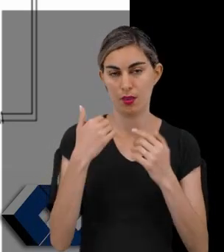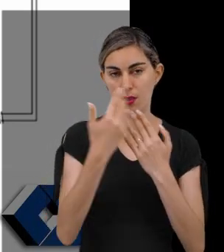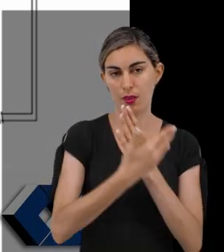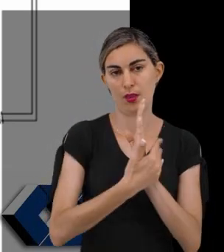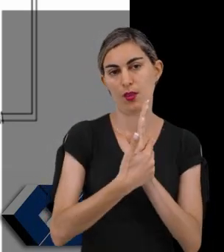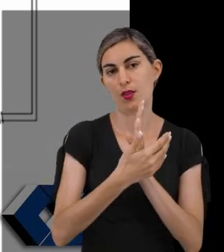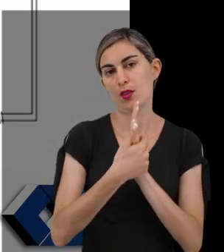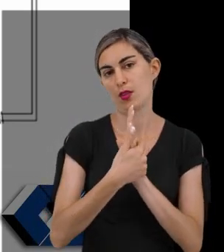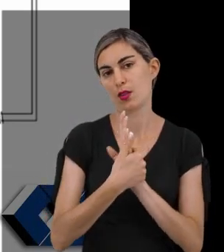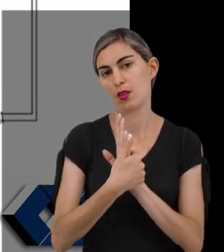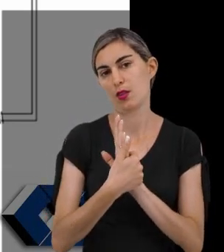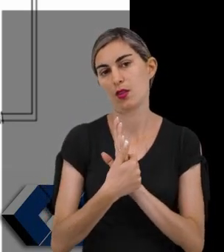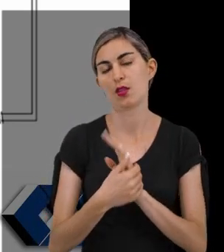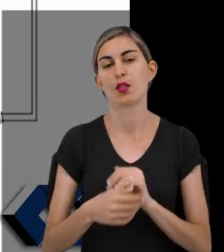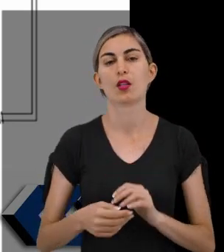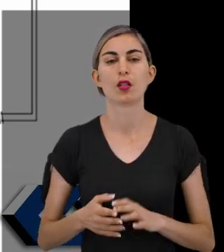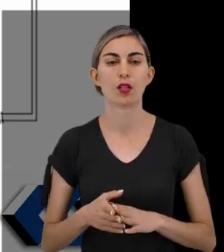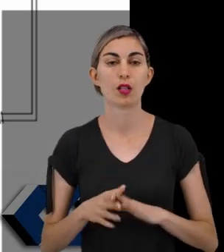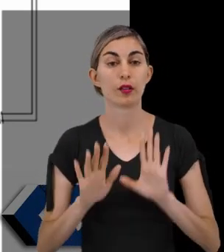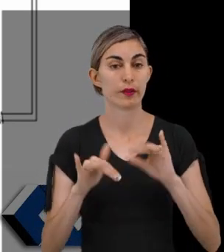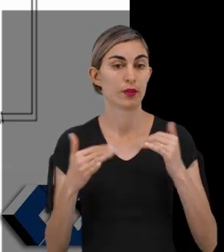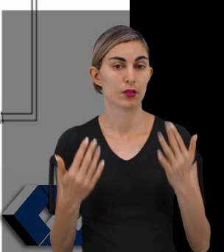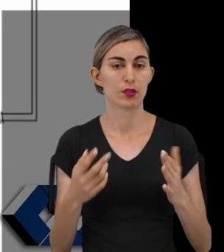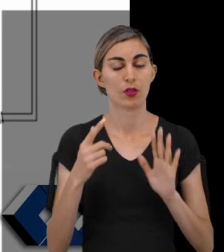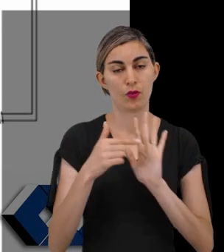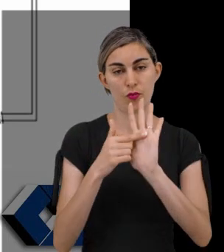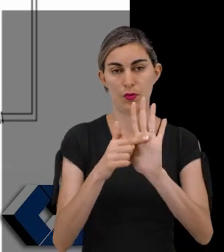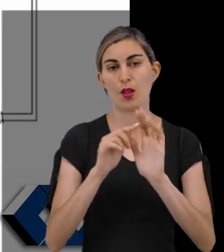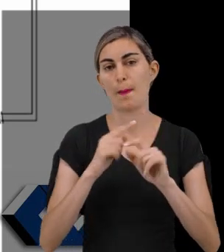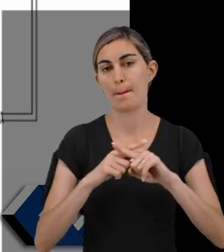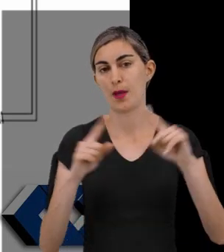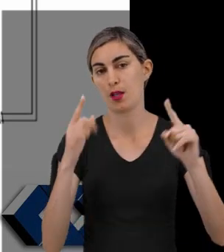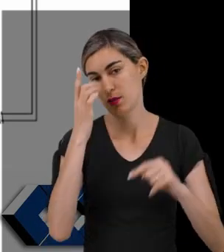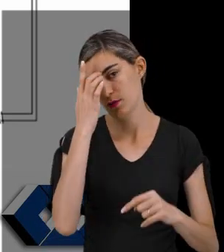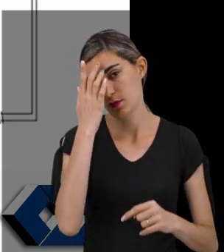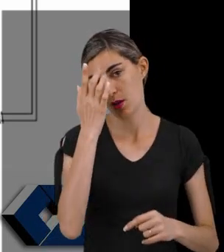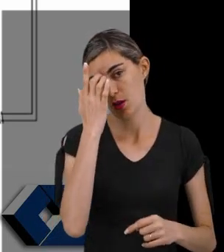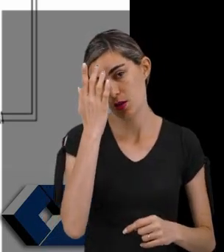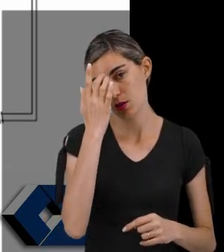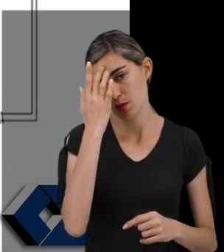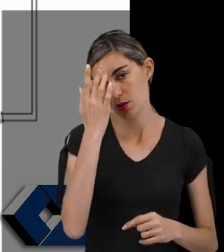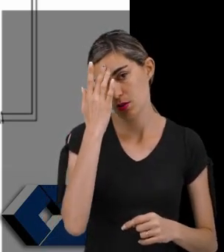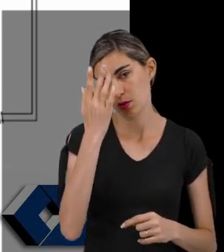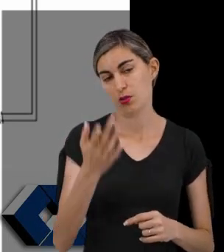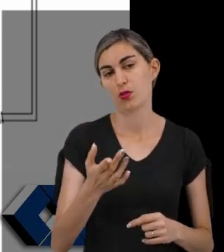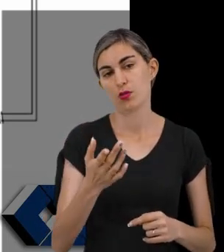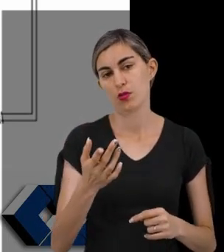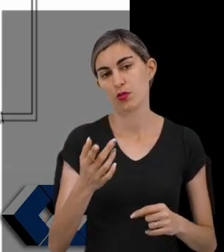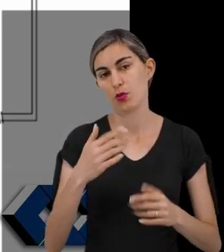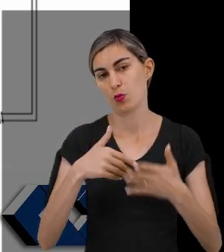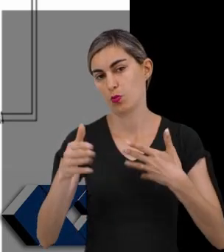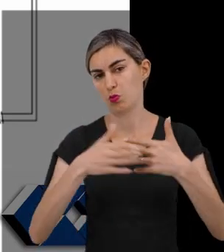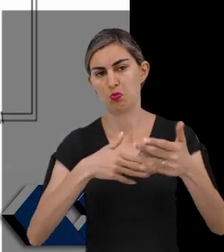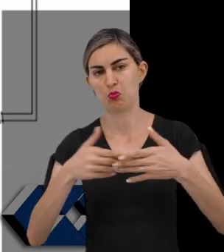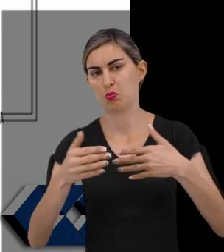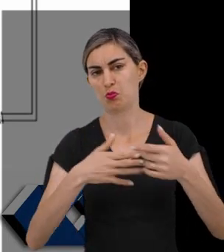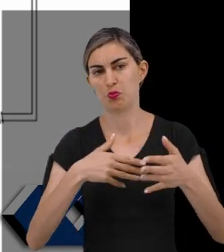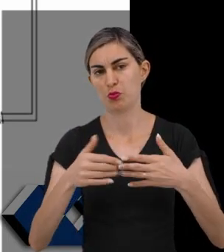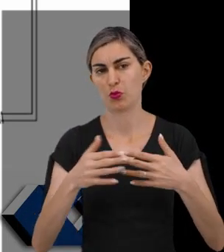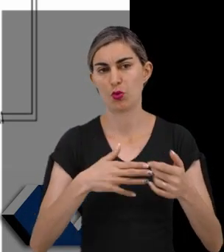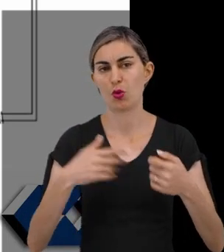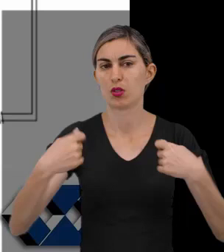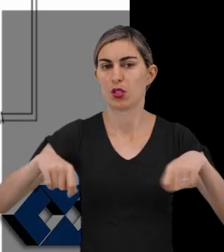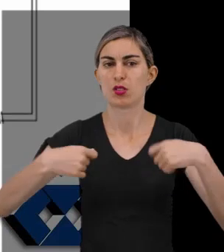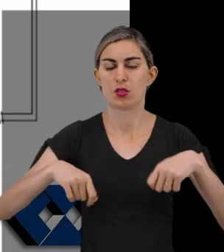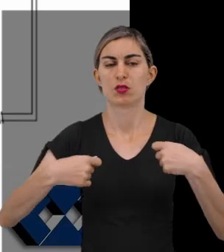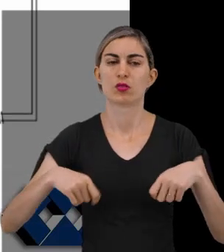um móvel, enfim. Então, ele tem que ficar ali o mais fácil possível para qualquer